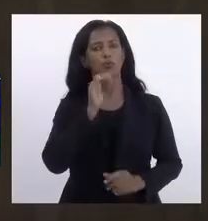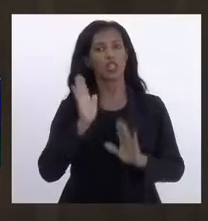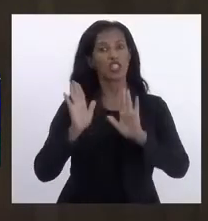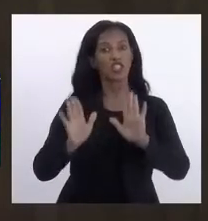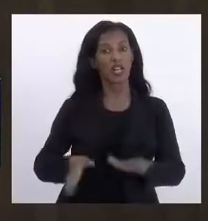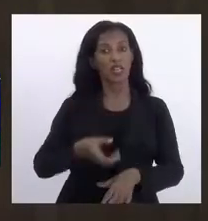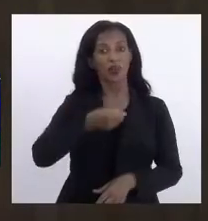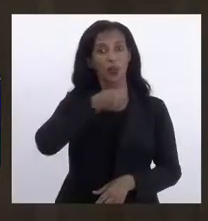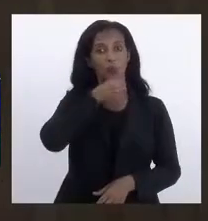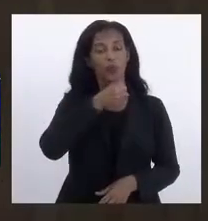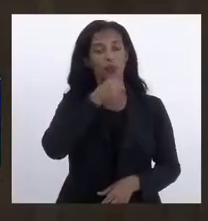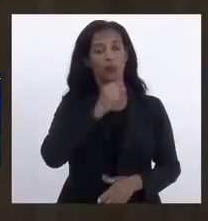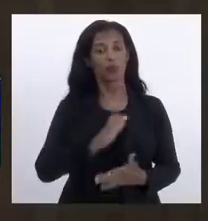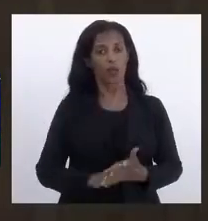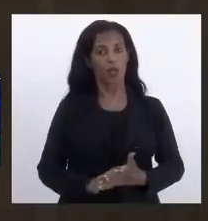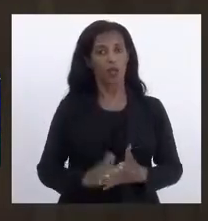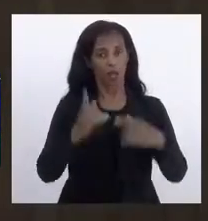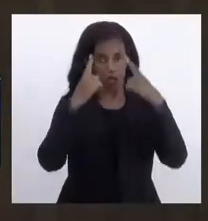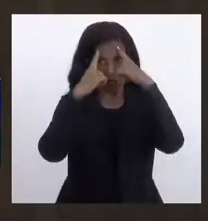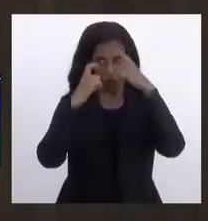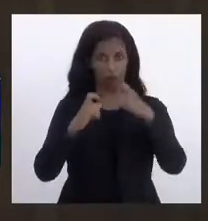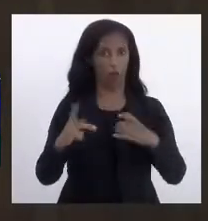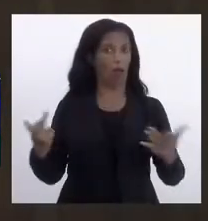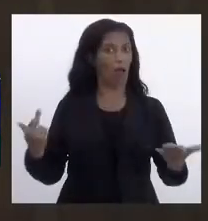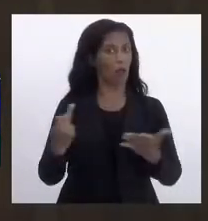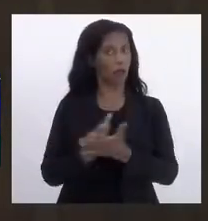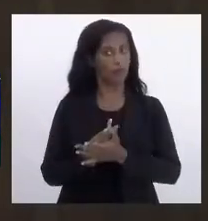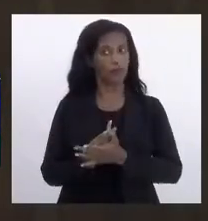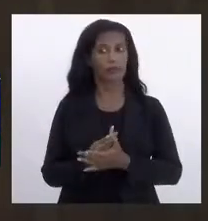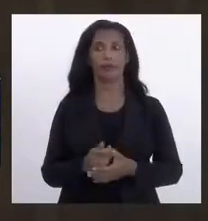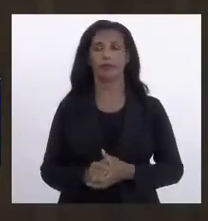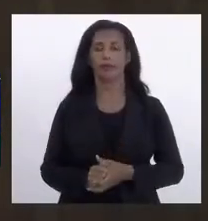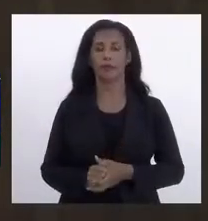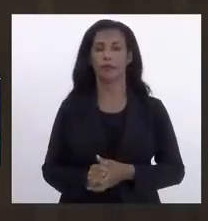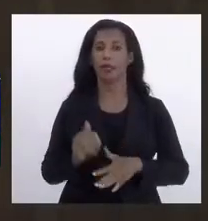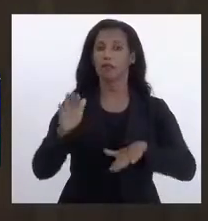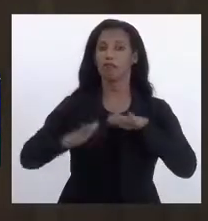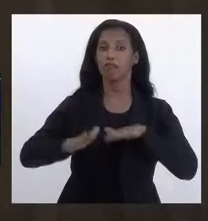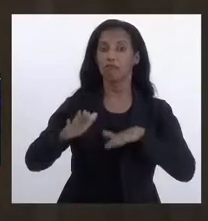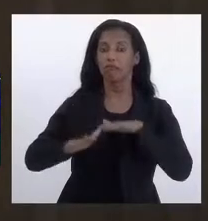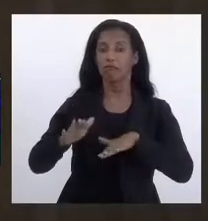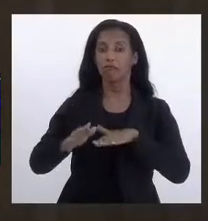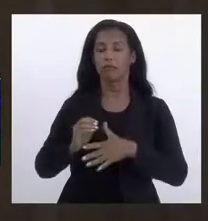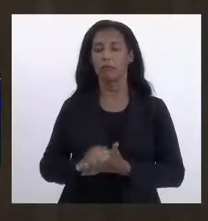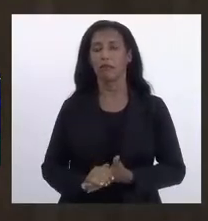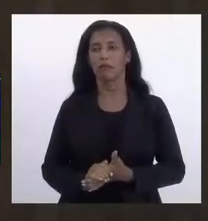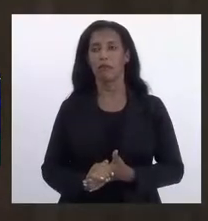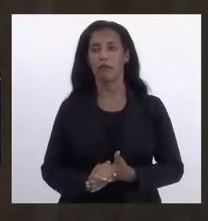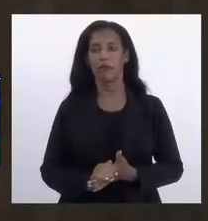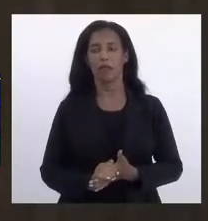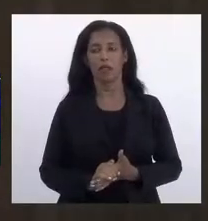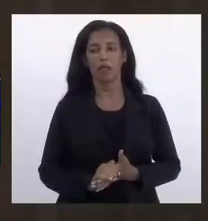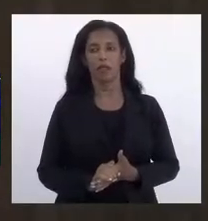são idosas e essas violências acontecem muitas das vezes, né,